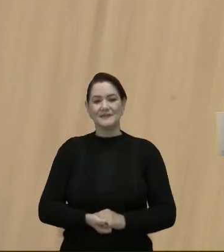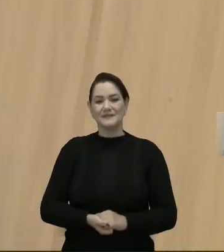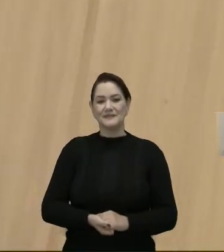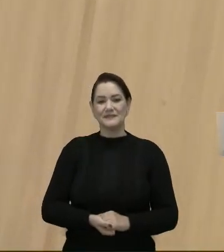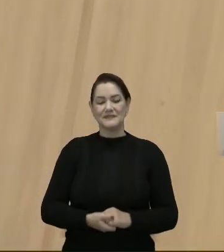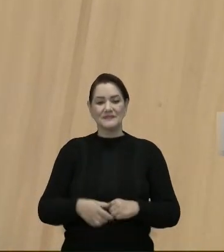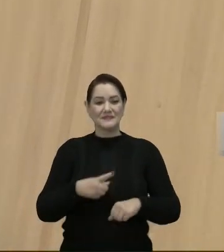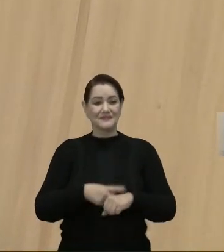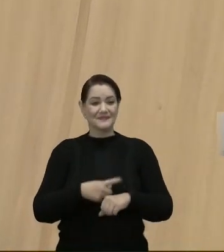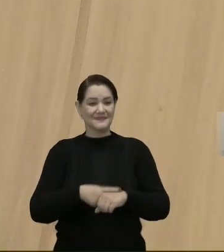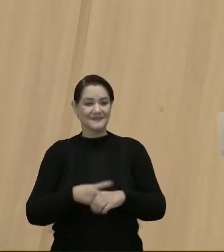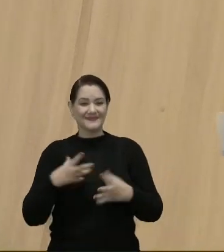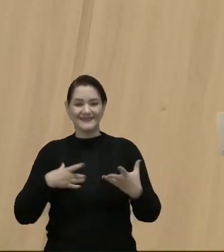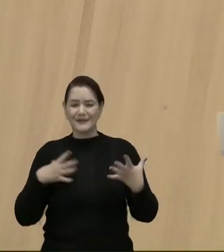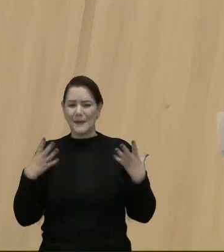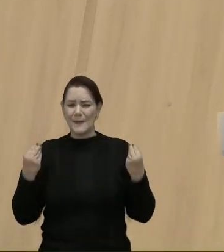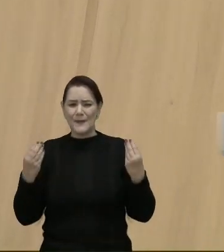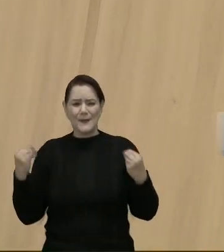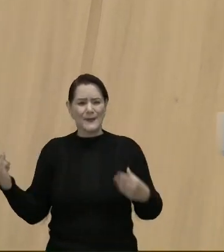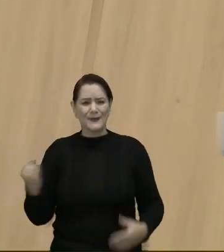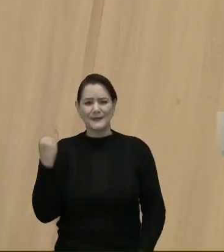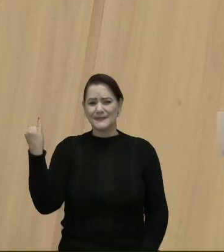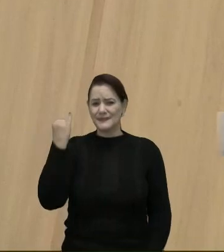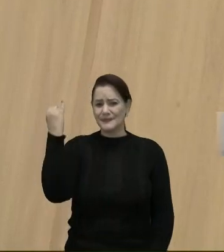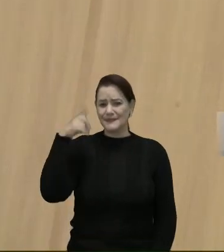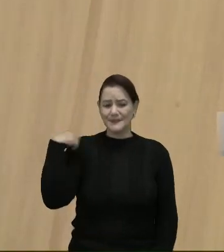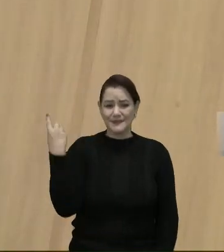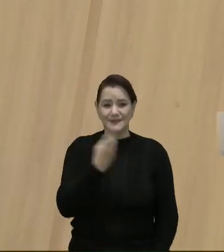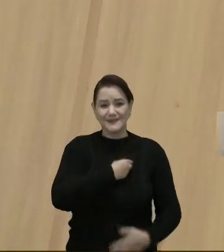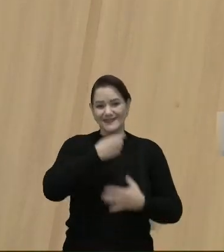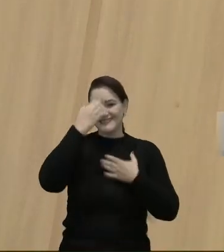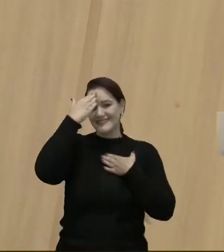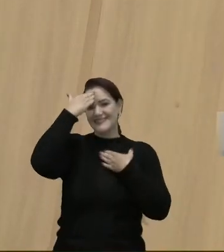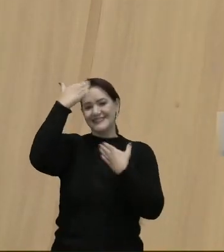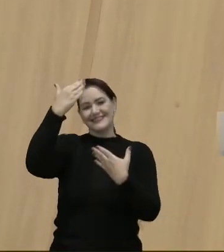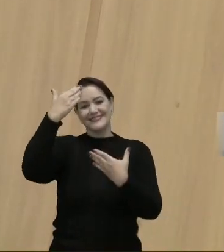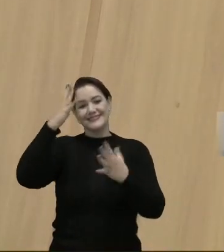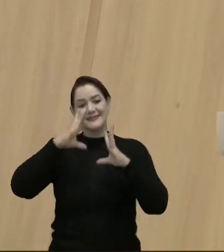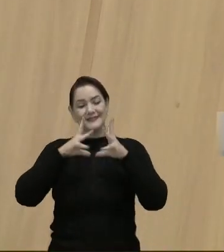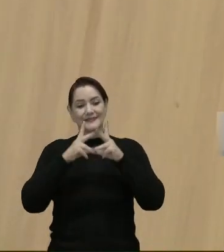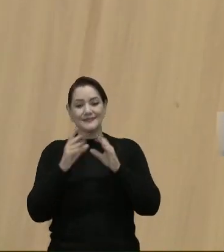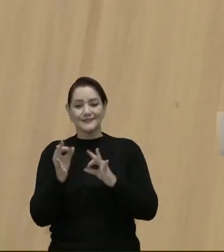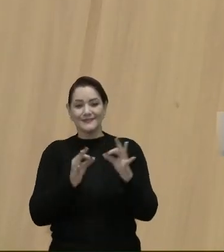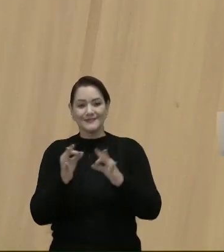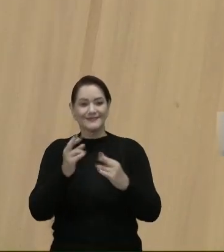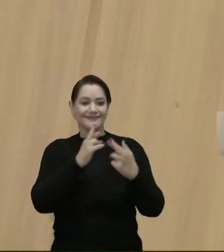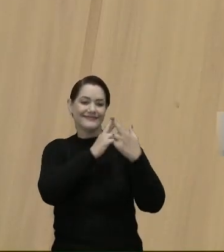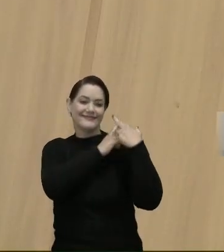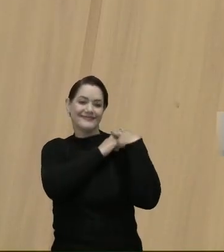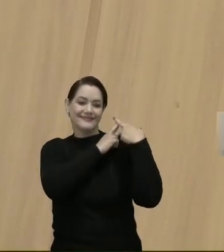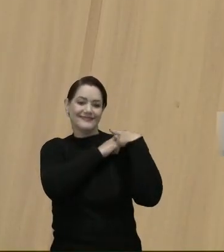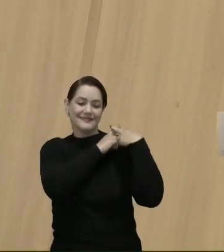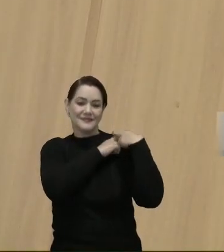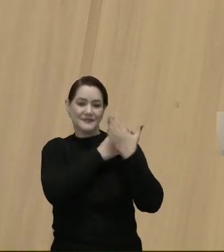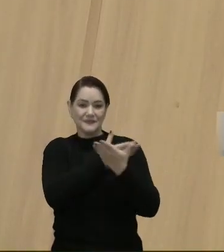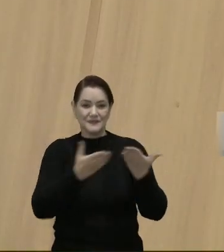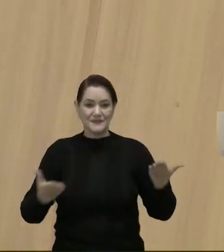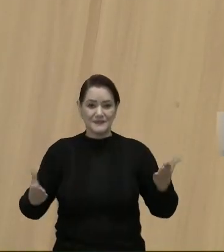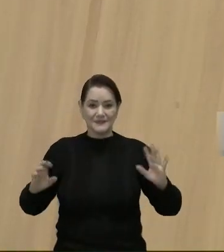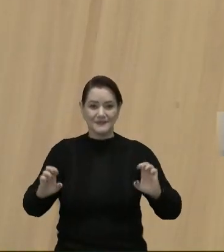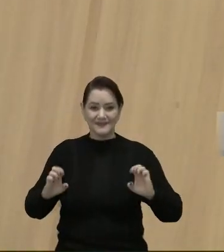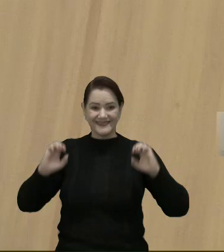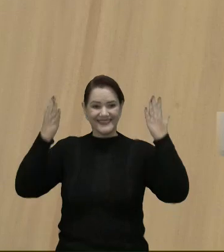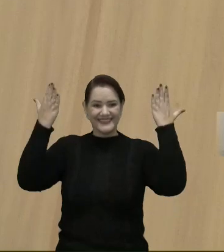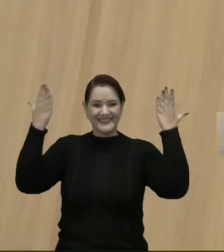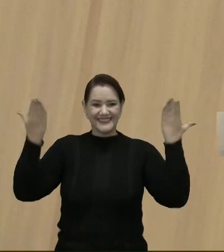assim, de suma importância para a gente. Agradeço aos organizadores e responsáveis por esse evento, o